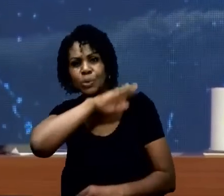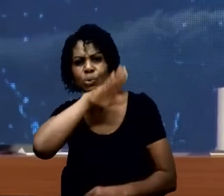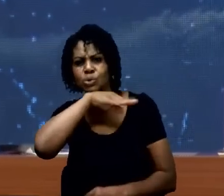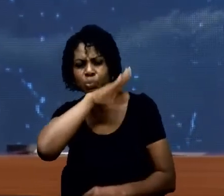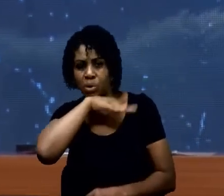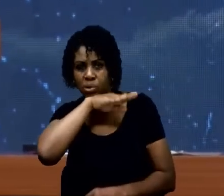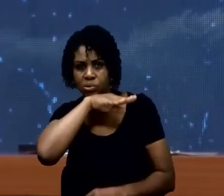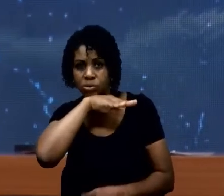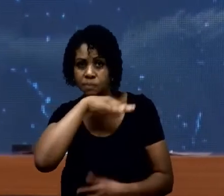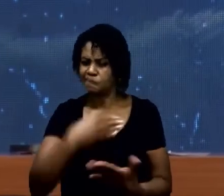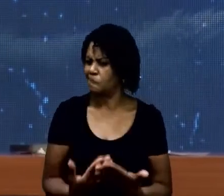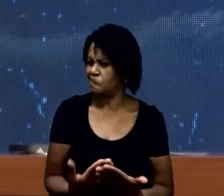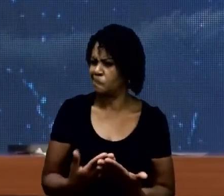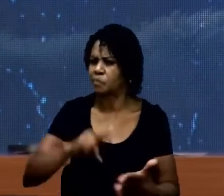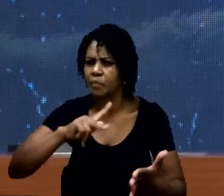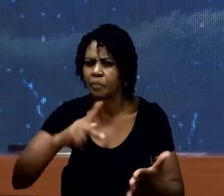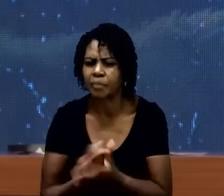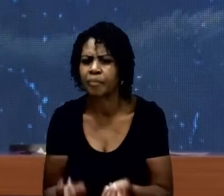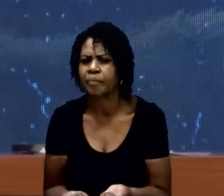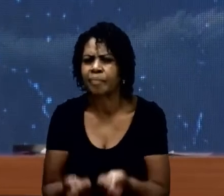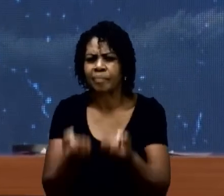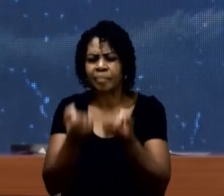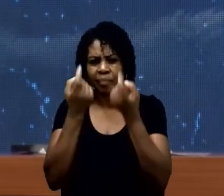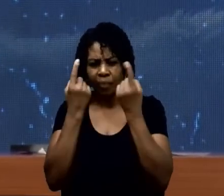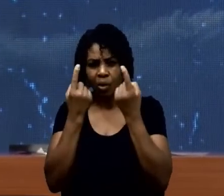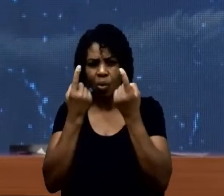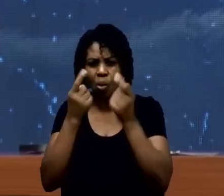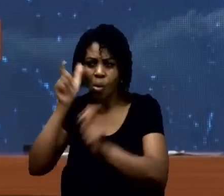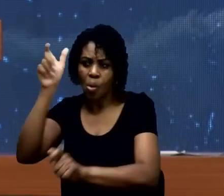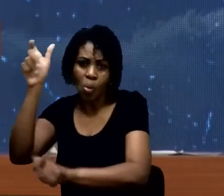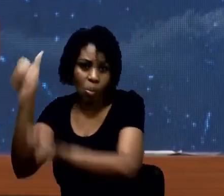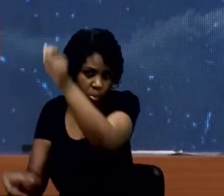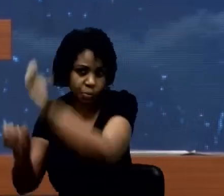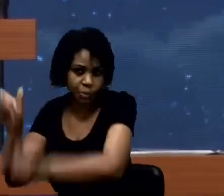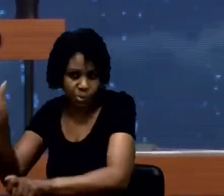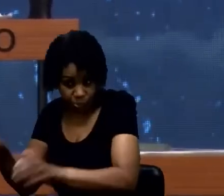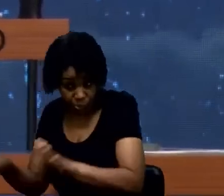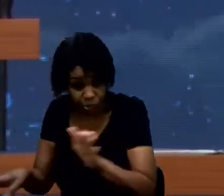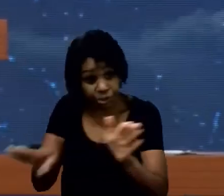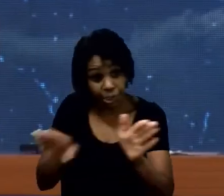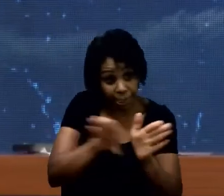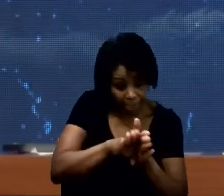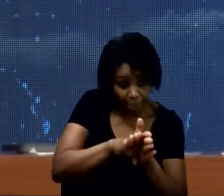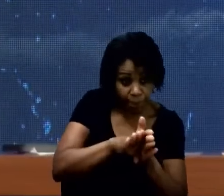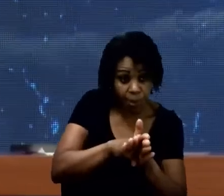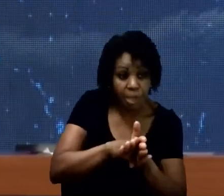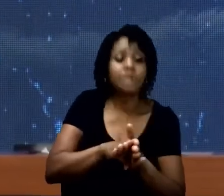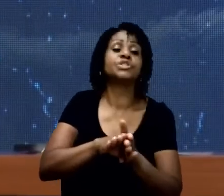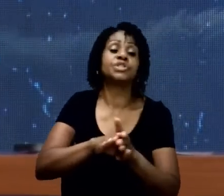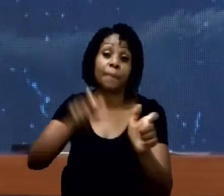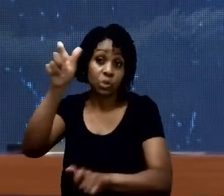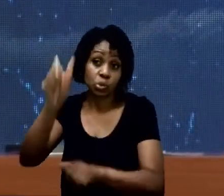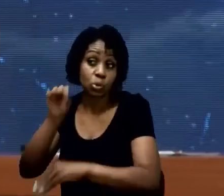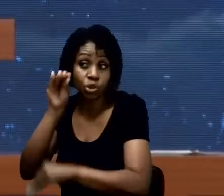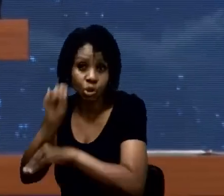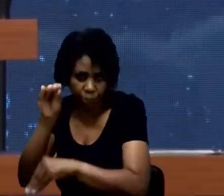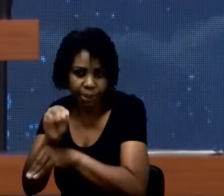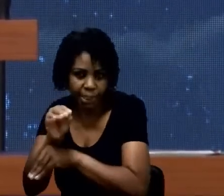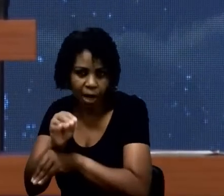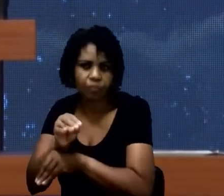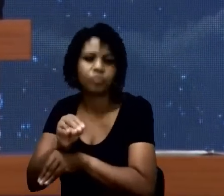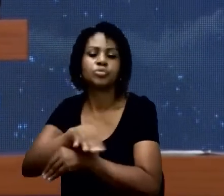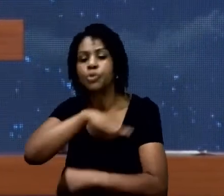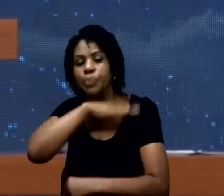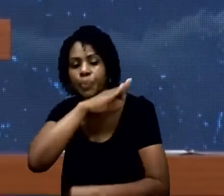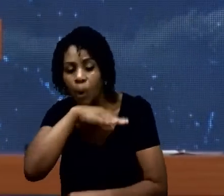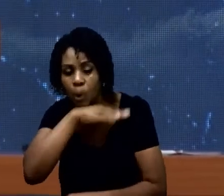Aqui já tem uma coisa estranha acontecendo. Chegou um povo que não estava lá. Tinha um povo que estava lá. Tinha os porqueiros. Porque quando os demônios saíram.